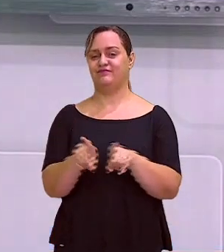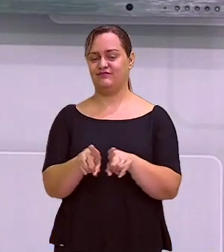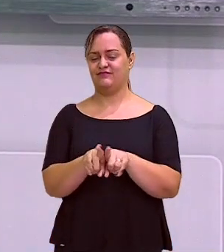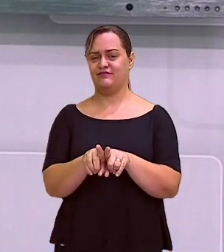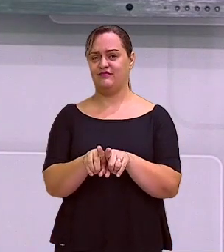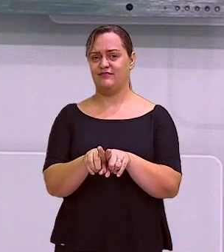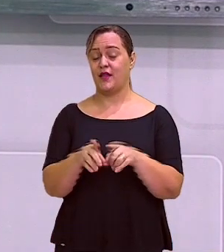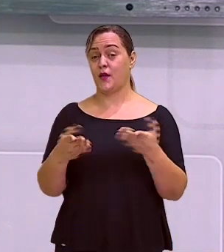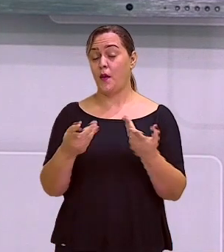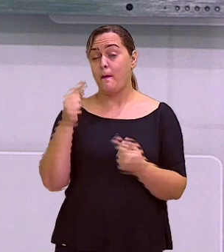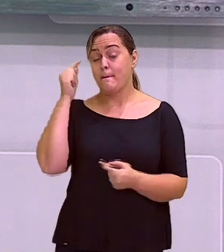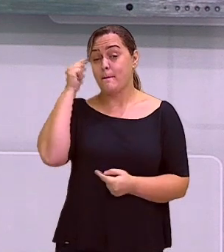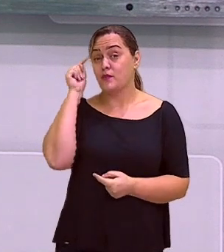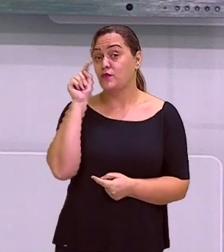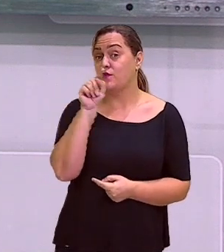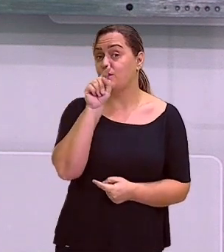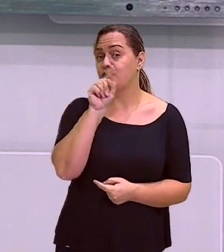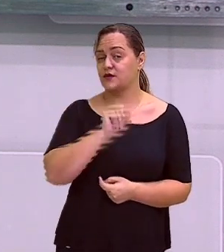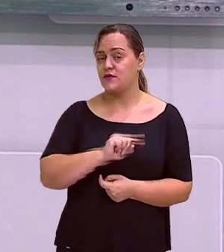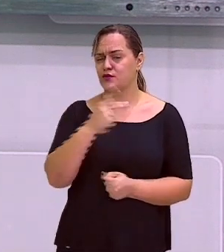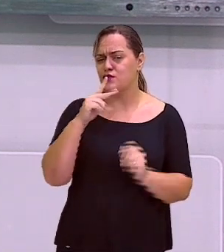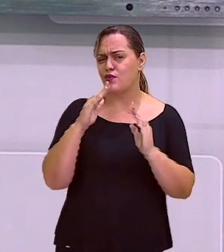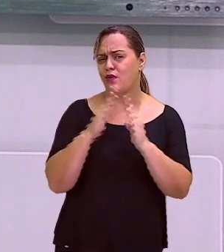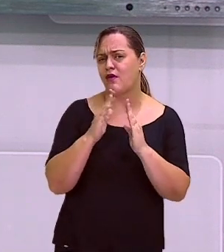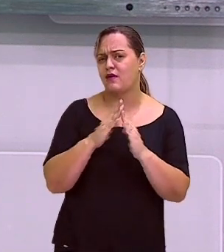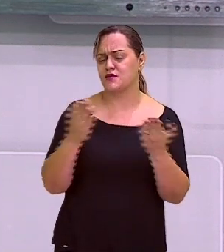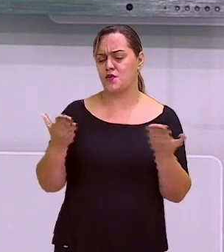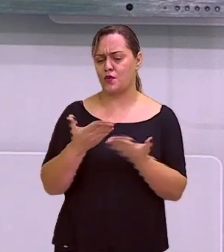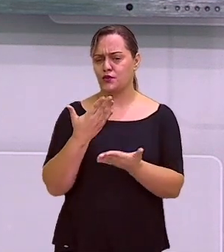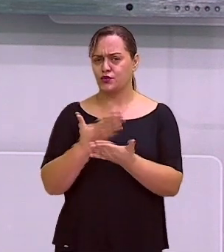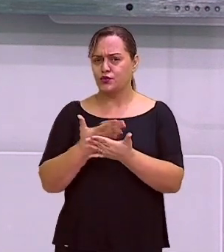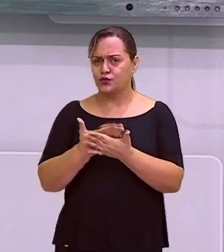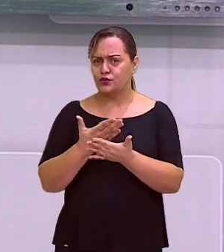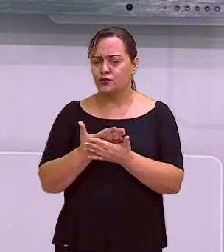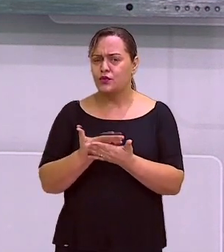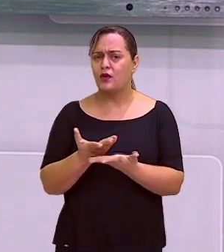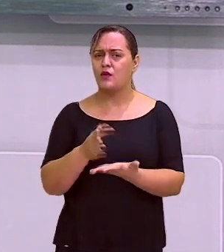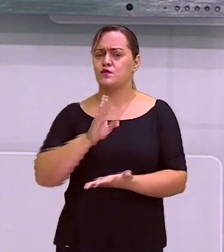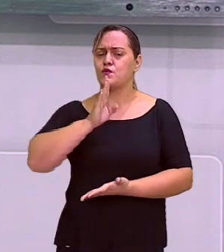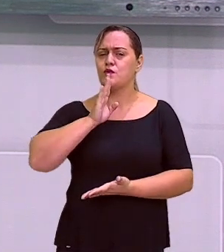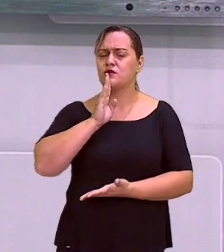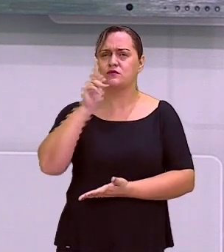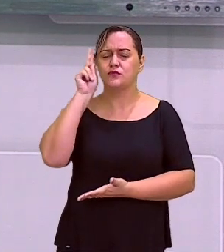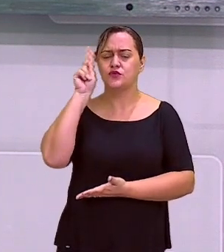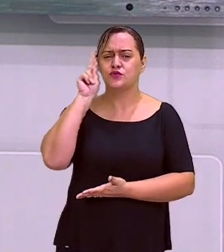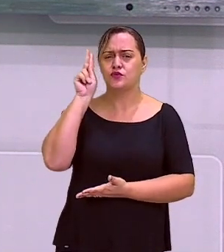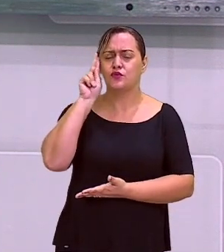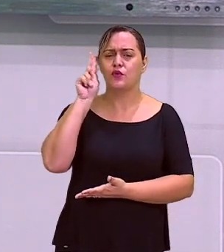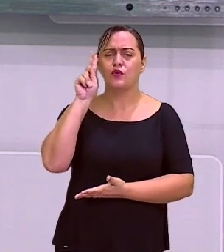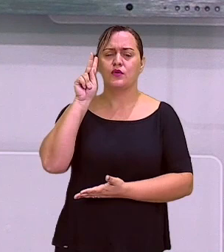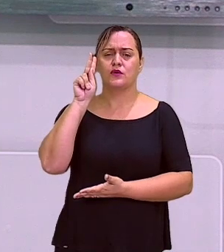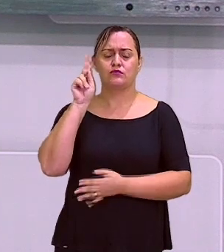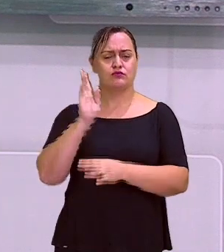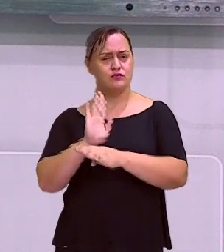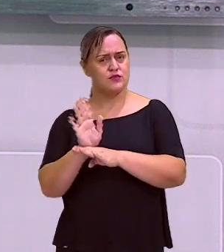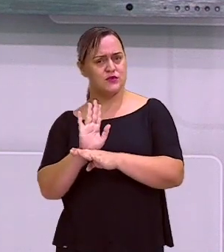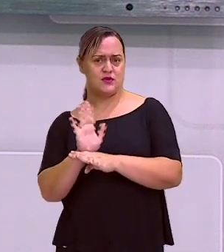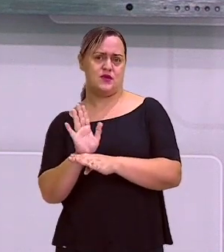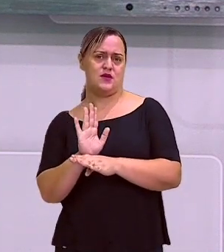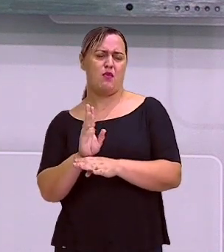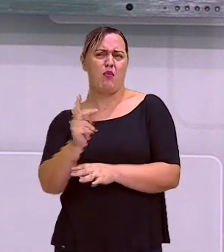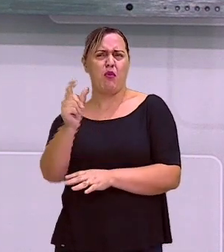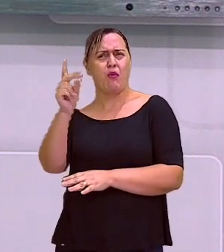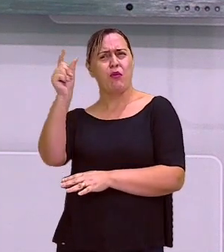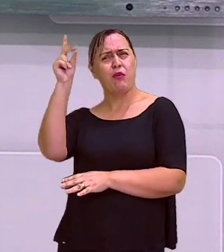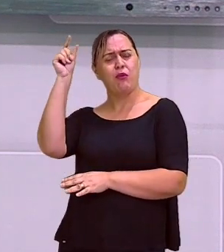pense você que hoje nós estamos estudando a história do cinema lá no século XV, que ele não vai se transformando,